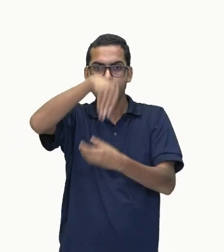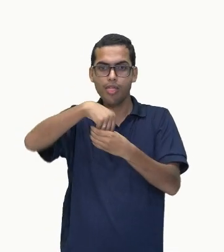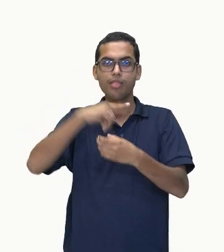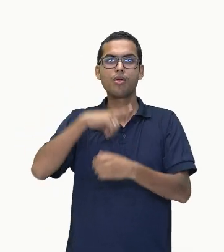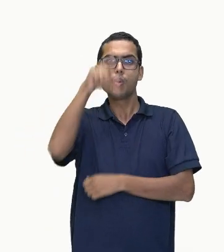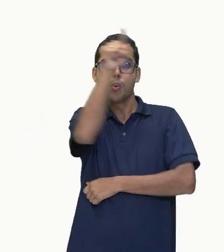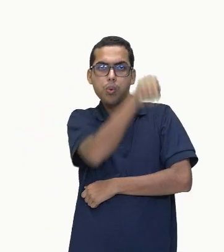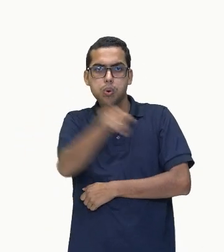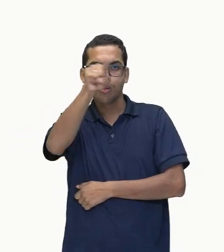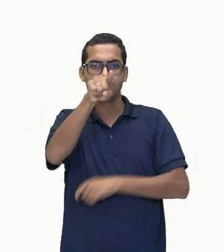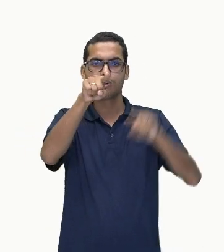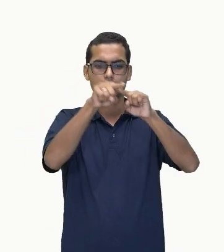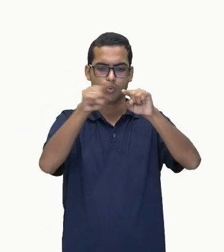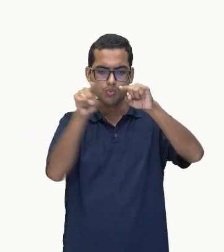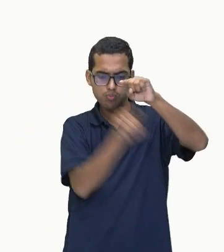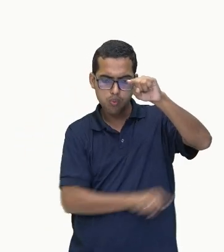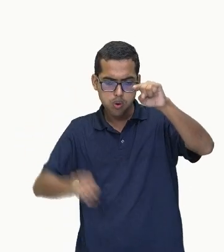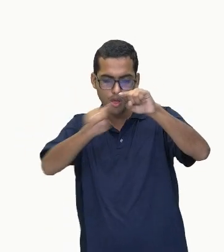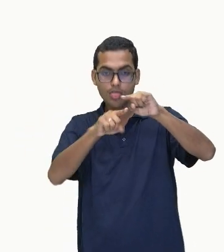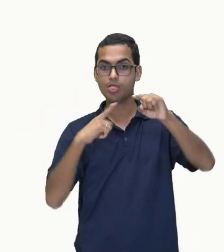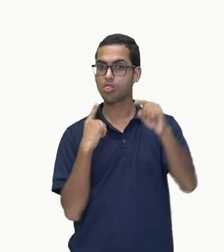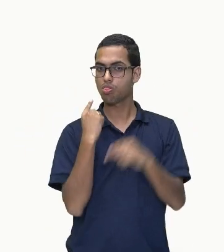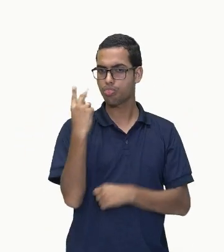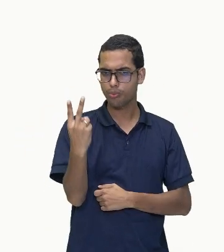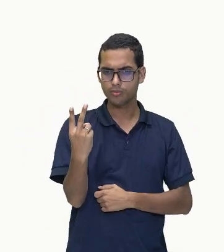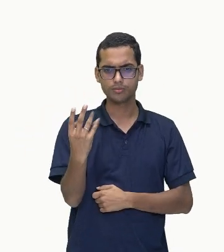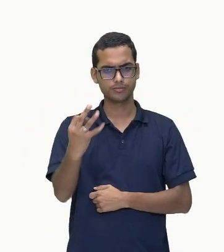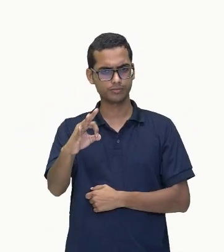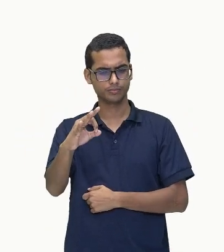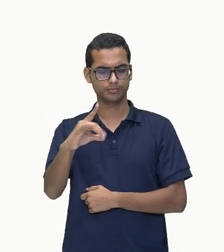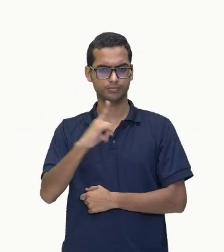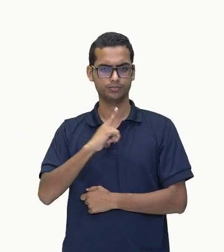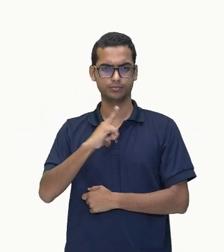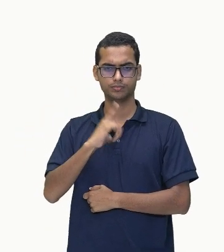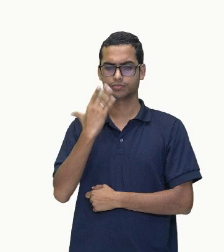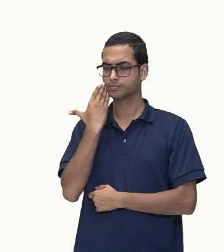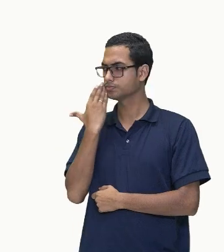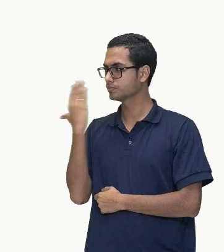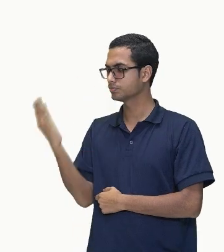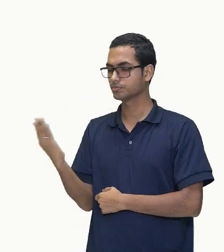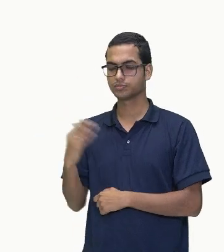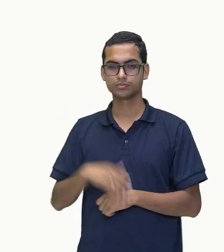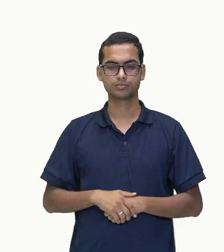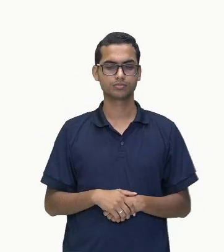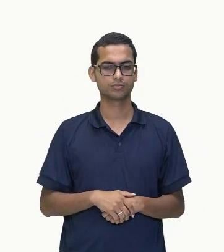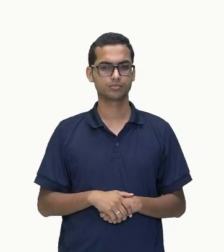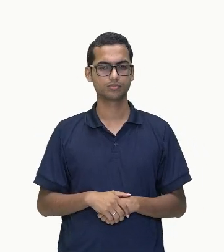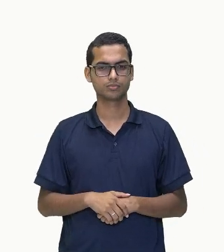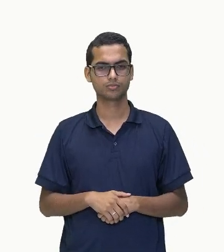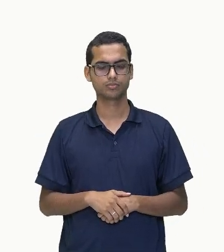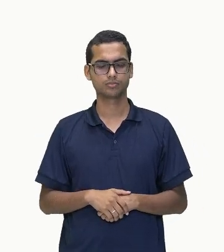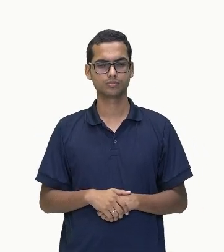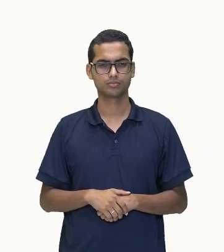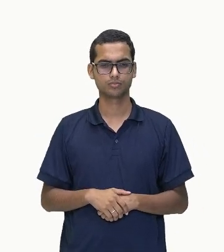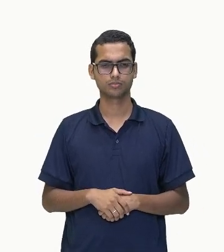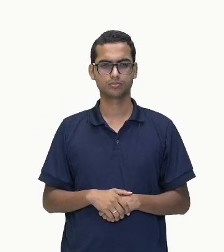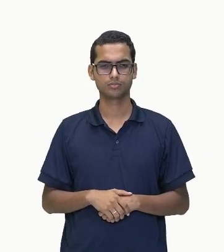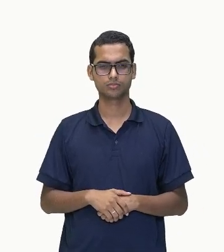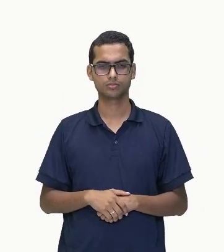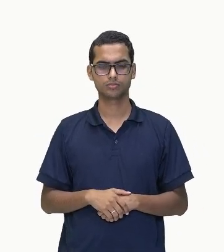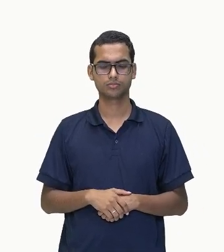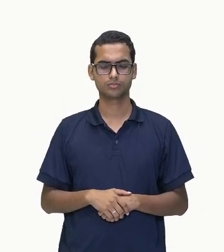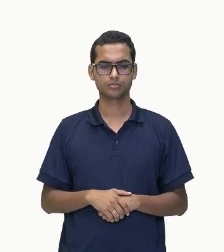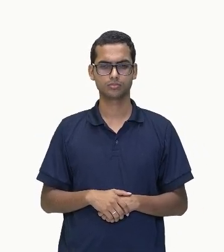digo nós temos, né? Mas na verdade nós teríamos. Por quê?